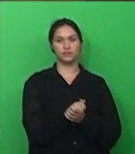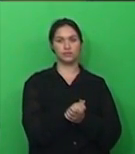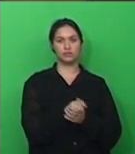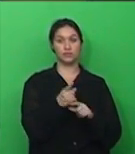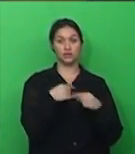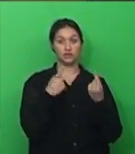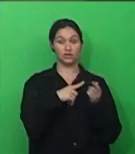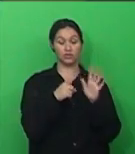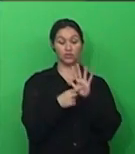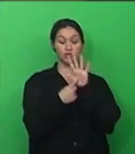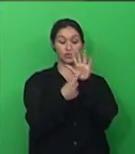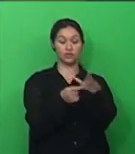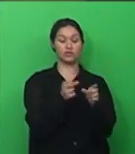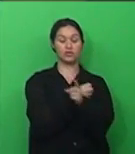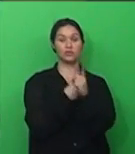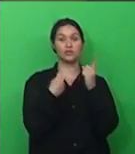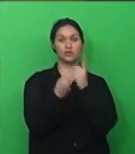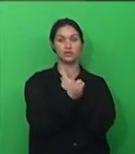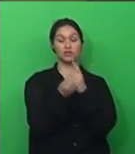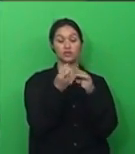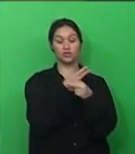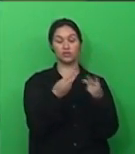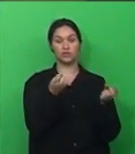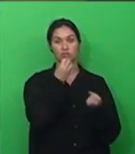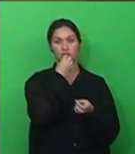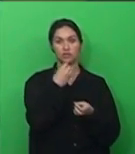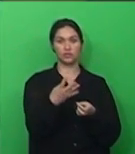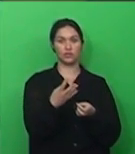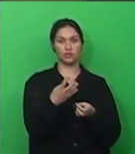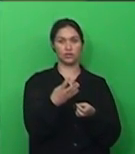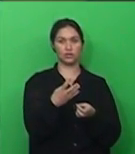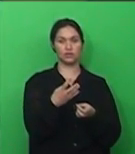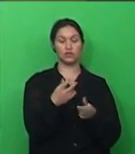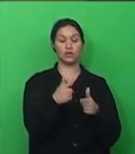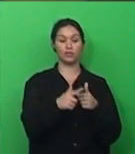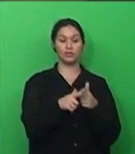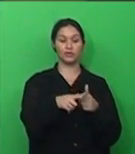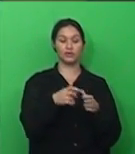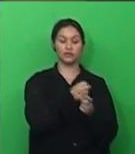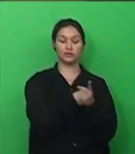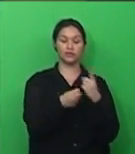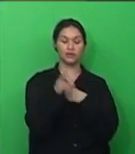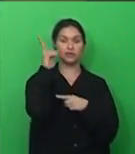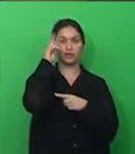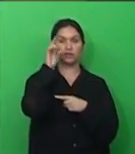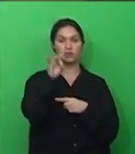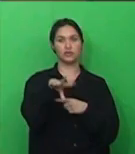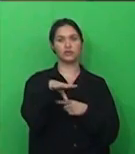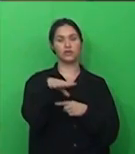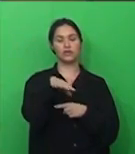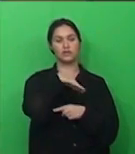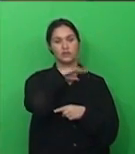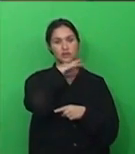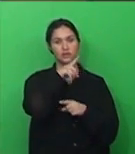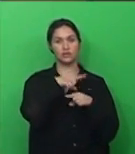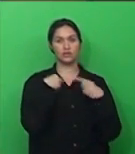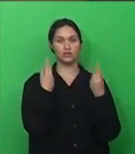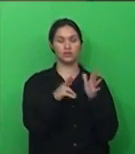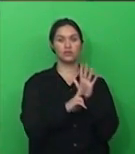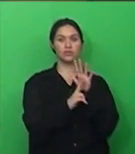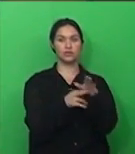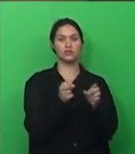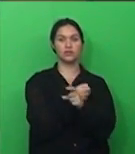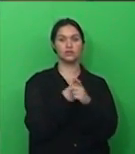apresentarmos para a sociedade as coisas boas, vão ficar só as ruins. Então nós aqui, na condição de representantes da sociedade